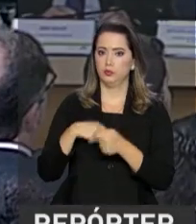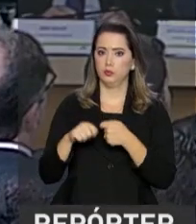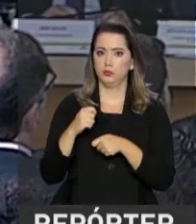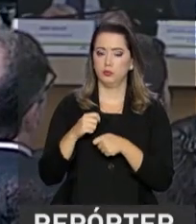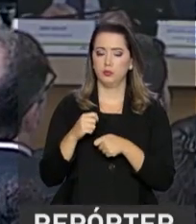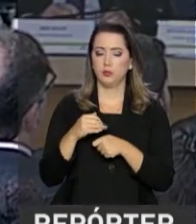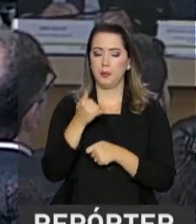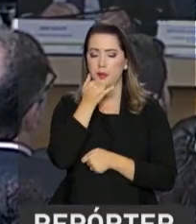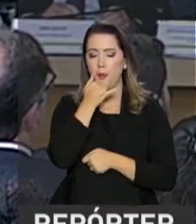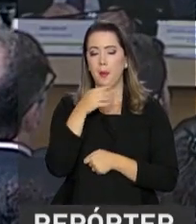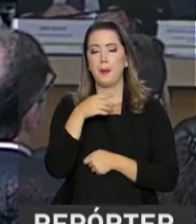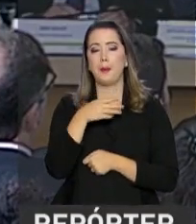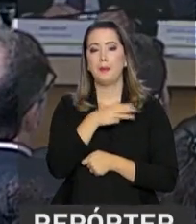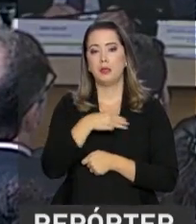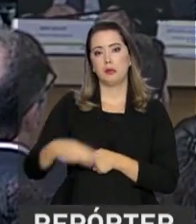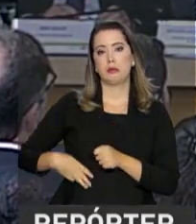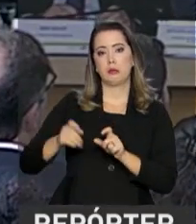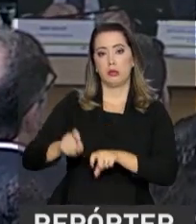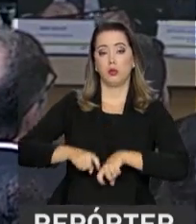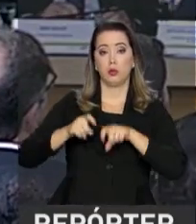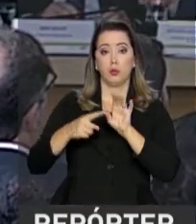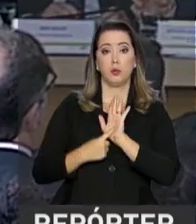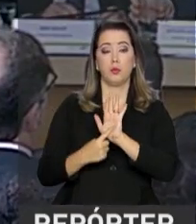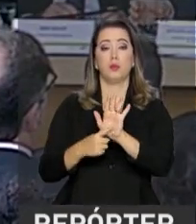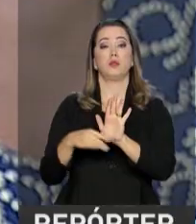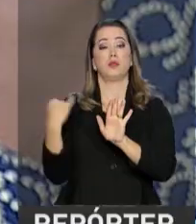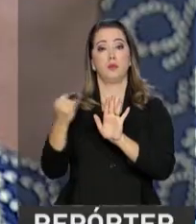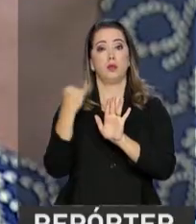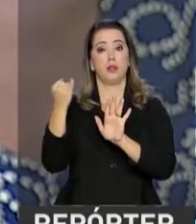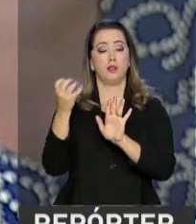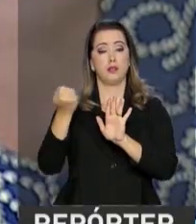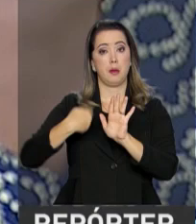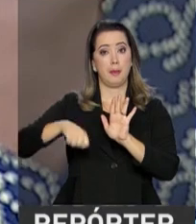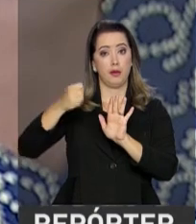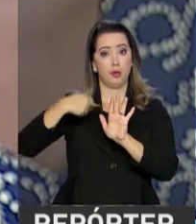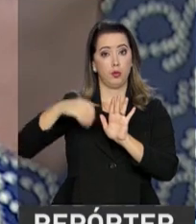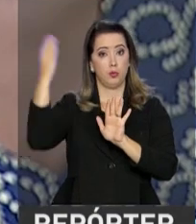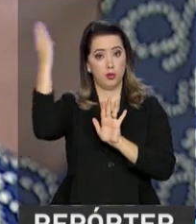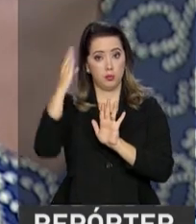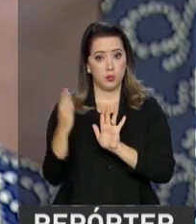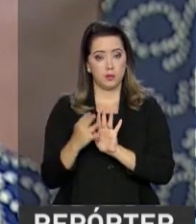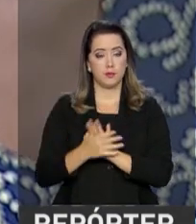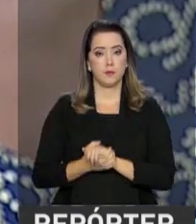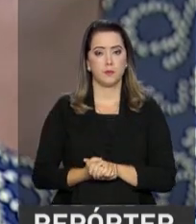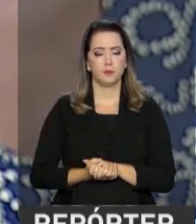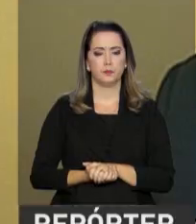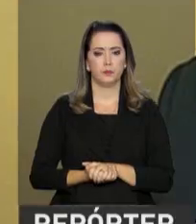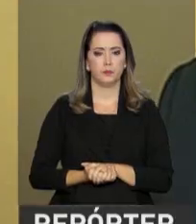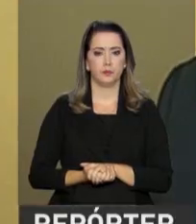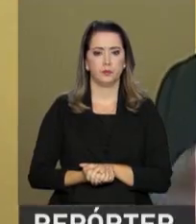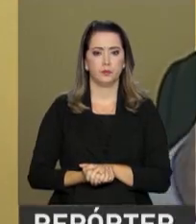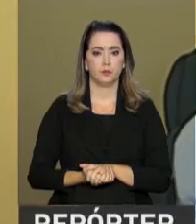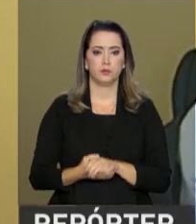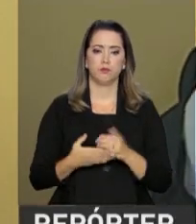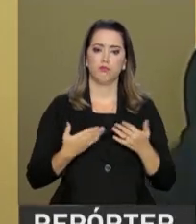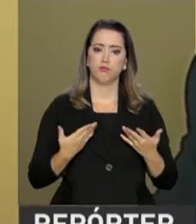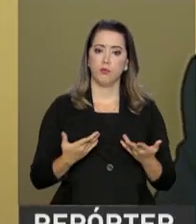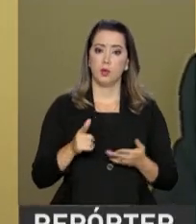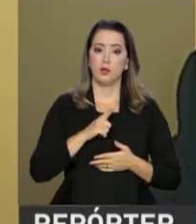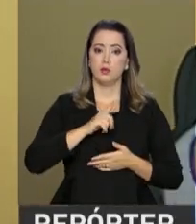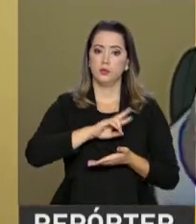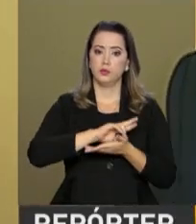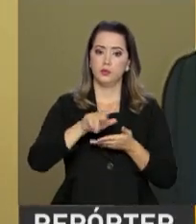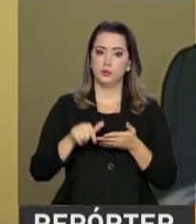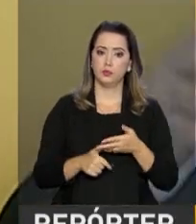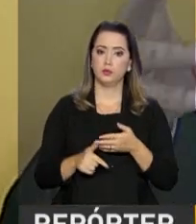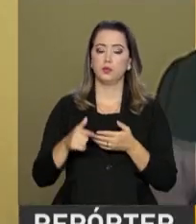clara a importância do agronegócio para a economia brasileira é uma somatória de várias coisas que se faz né é conhecimento